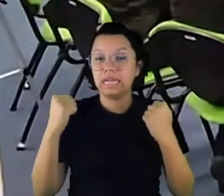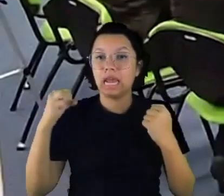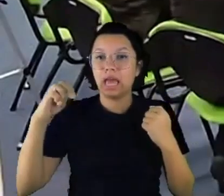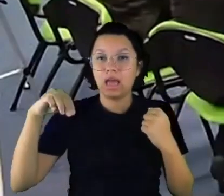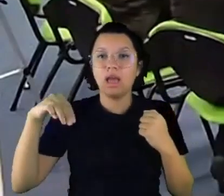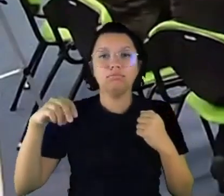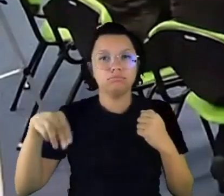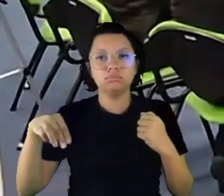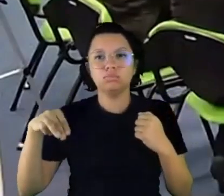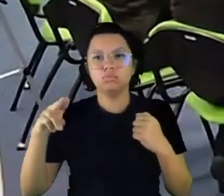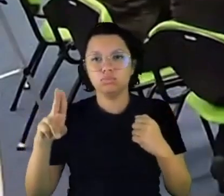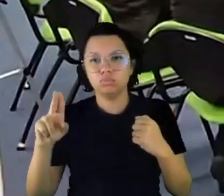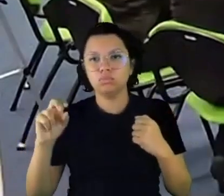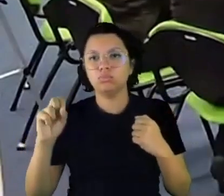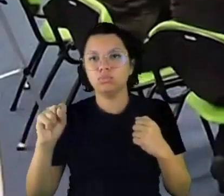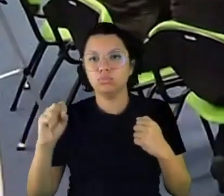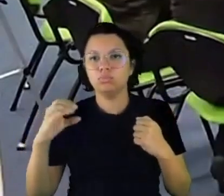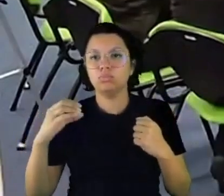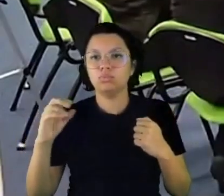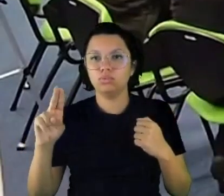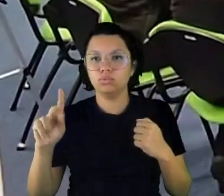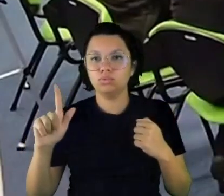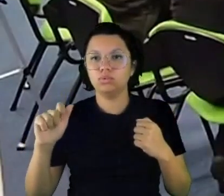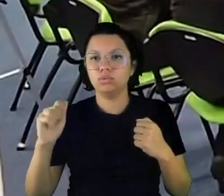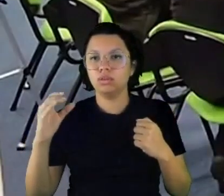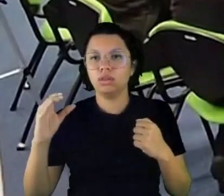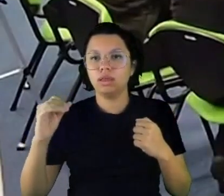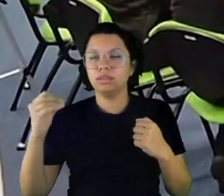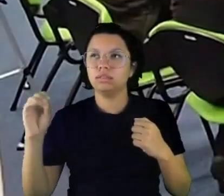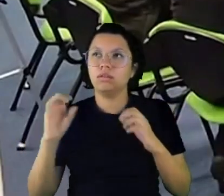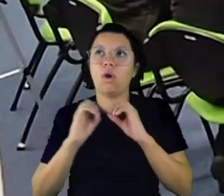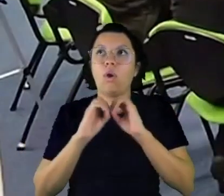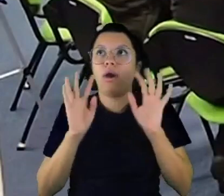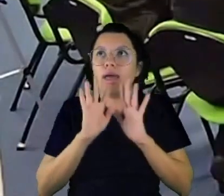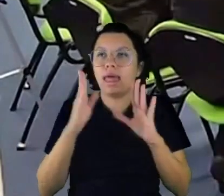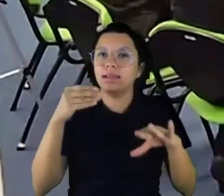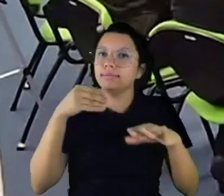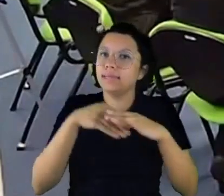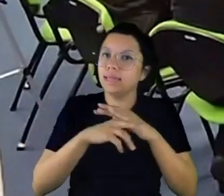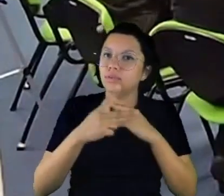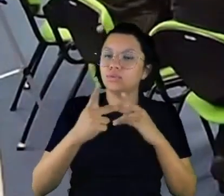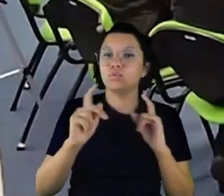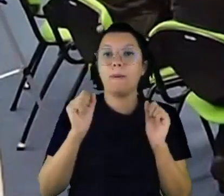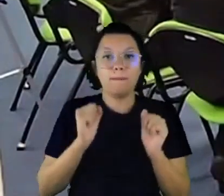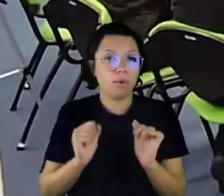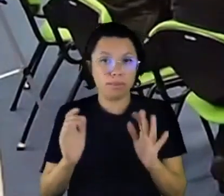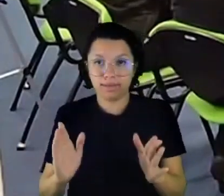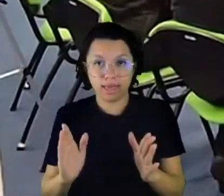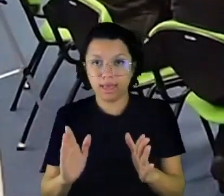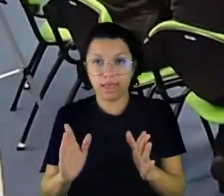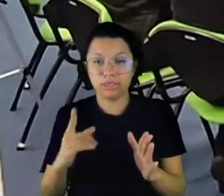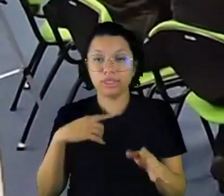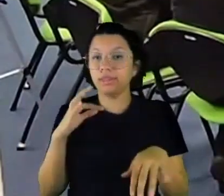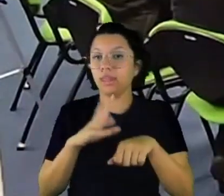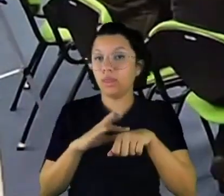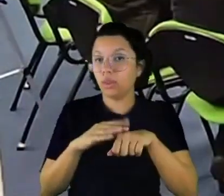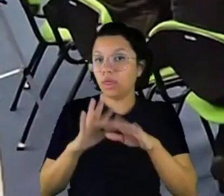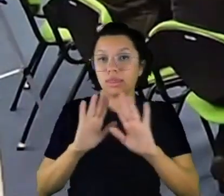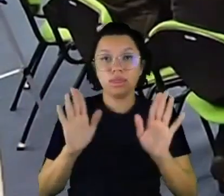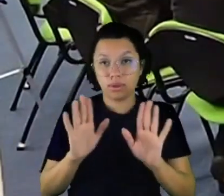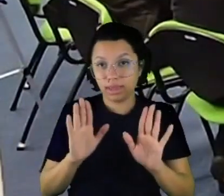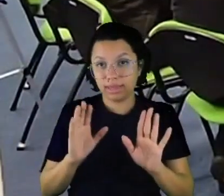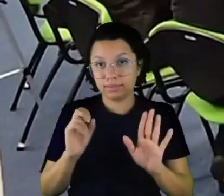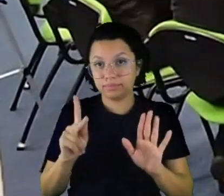dizendo. Claro que dentro da sua condição. Ah, mas eu tenho uma artrose, eu tenho uma hernia de disco. É direcionado para a sua